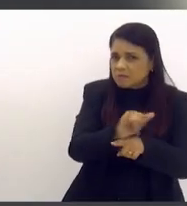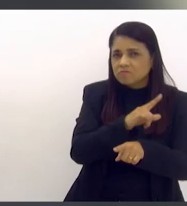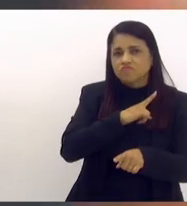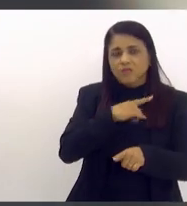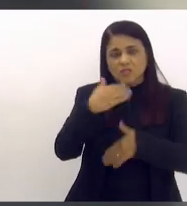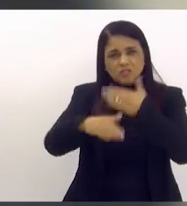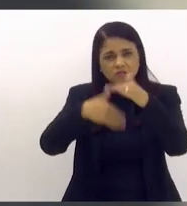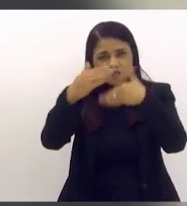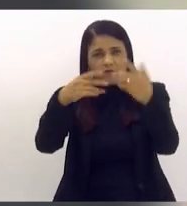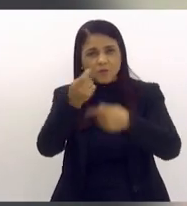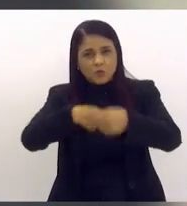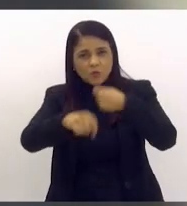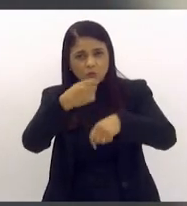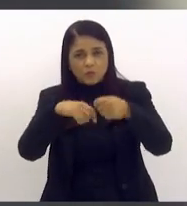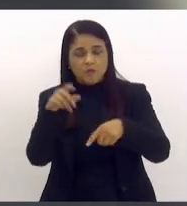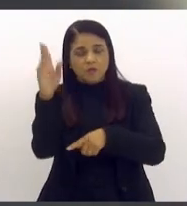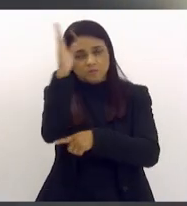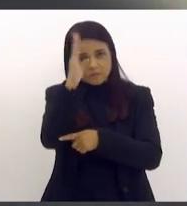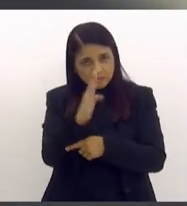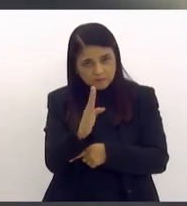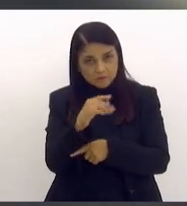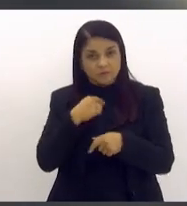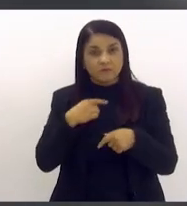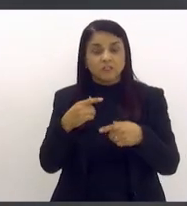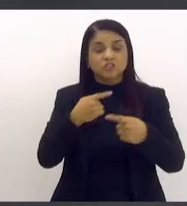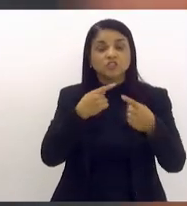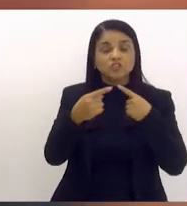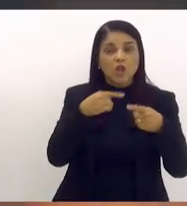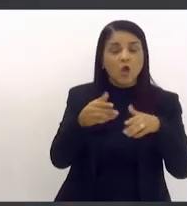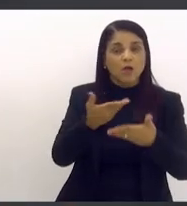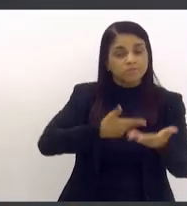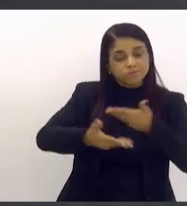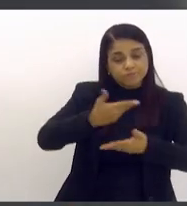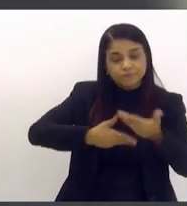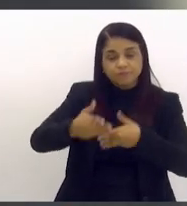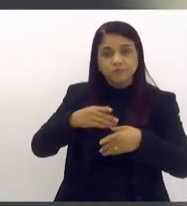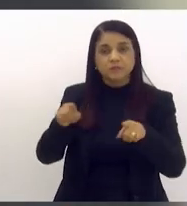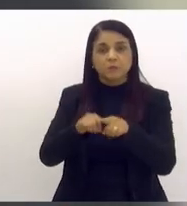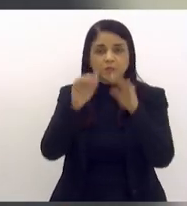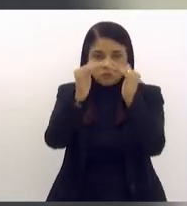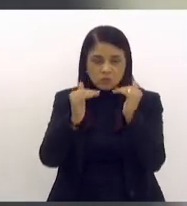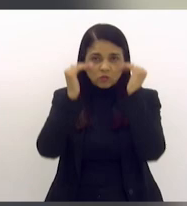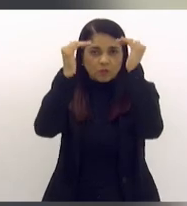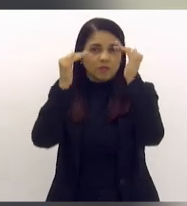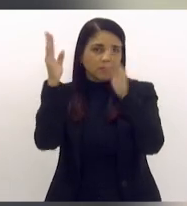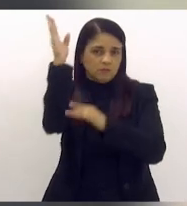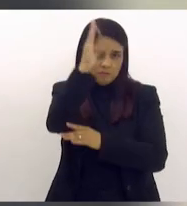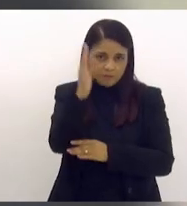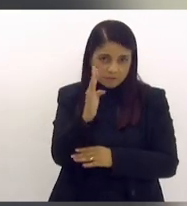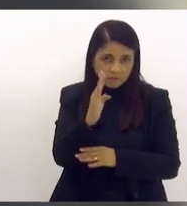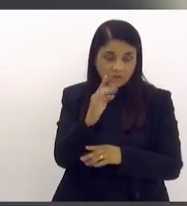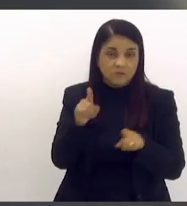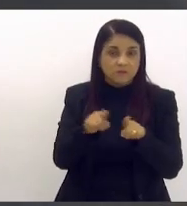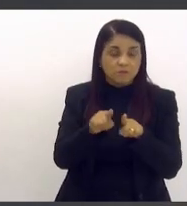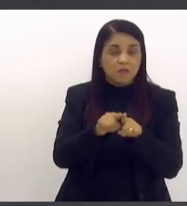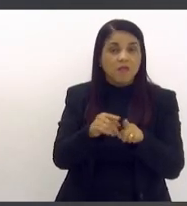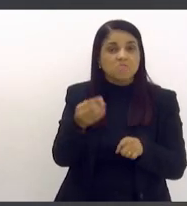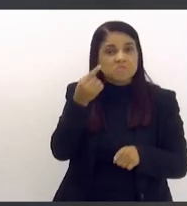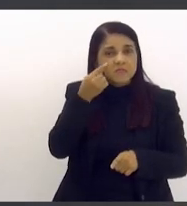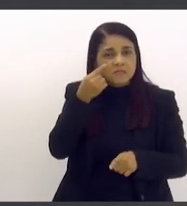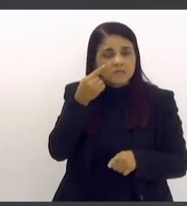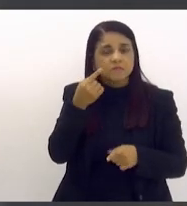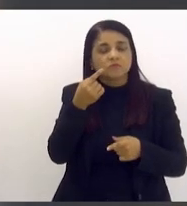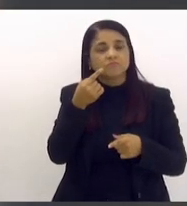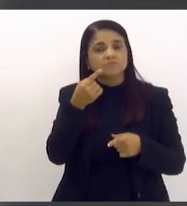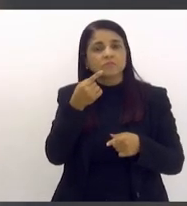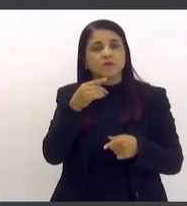desenvolve a economia do nosso país isso dialoga sim também com a soberania Nacional nós queremos rever questões